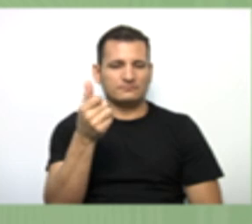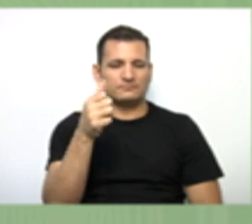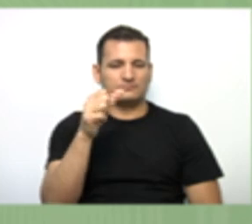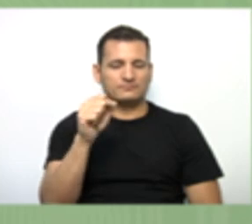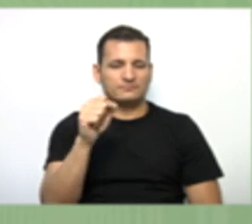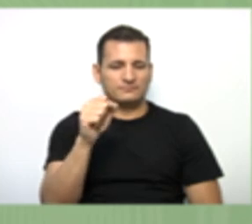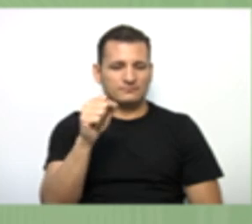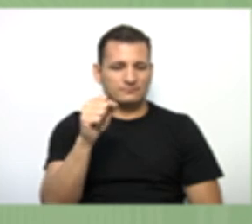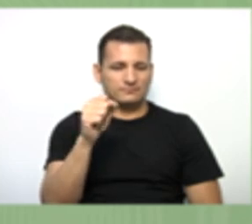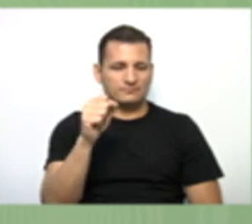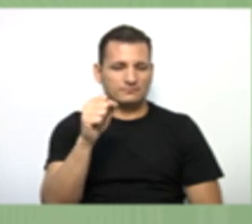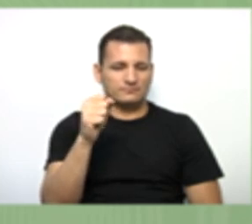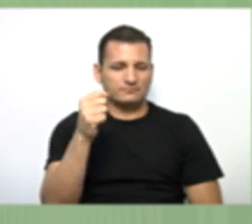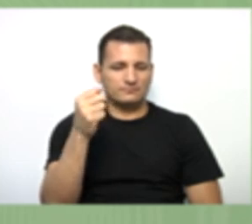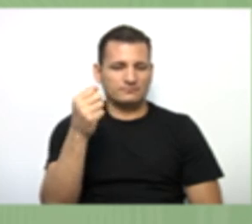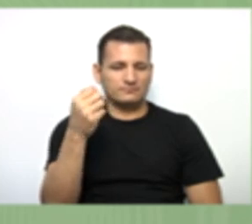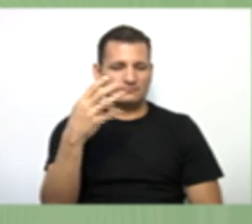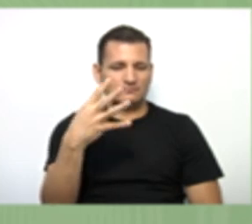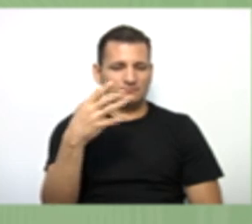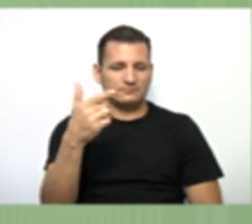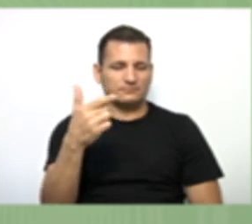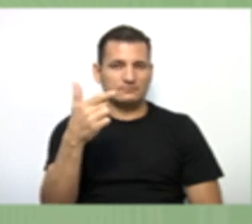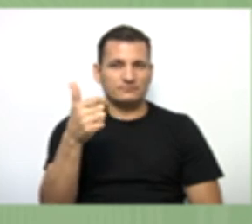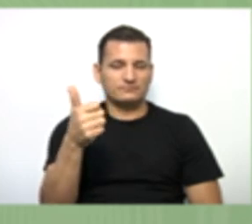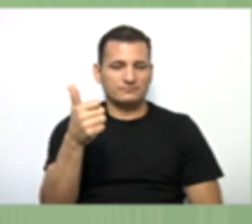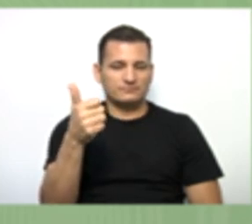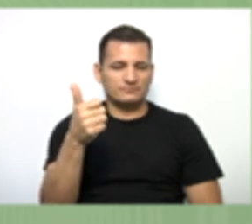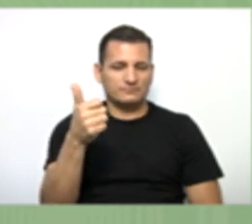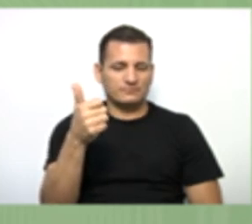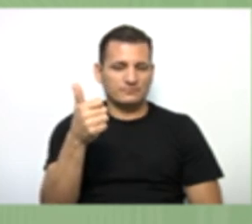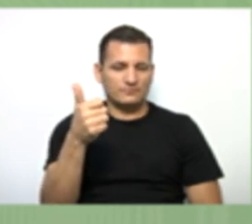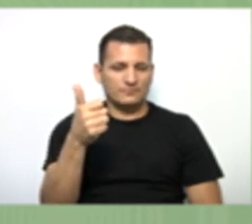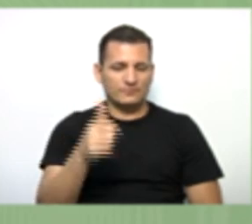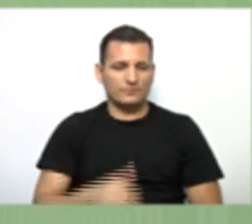8, 4, 2, 1. Ah, então é